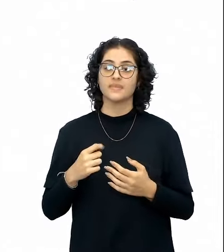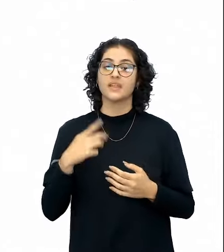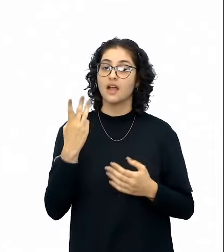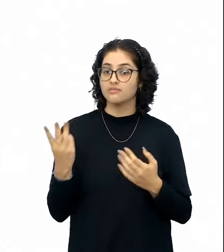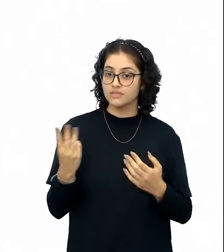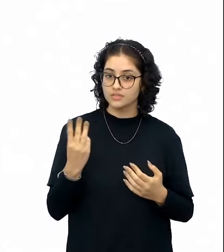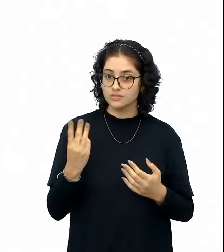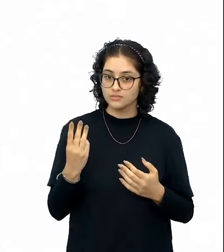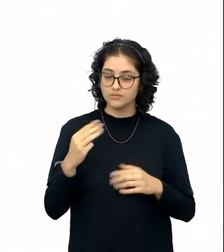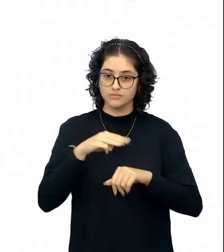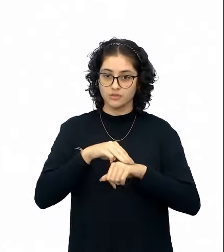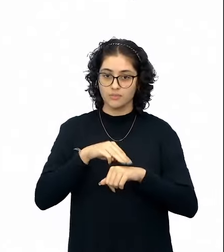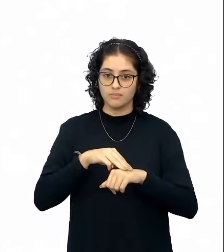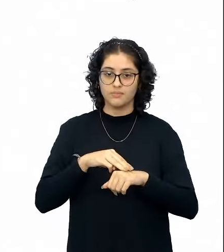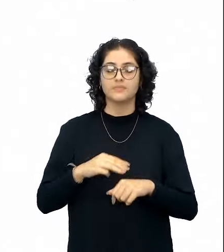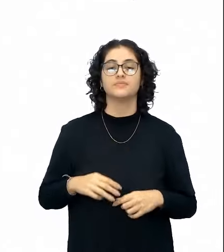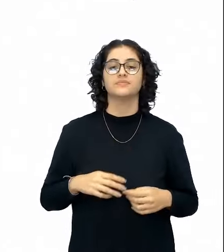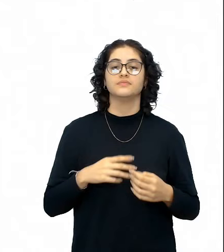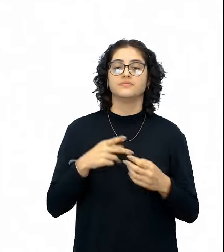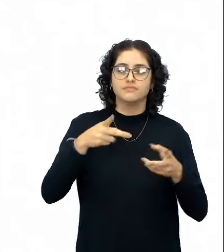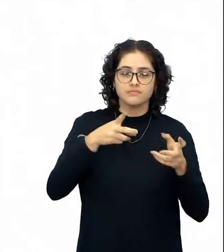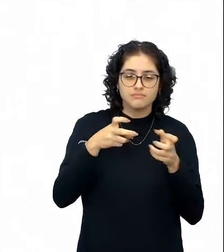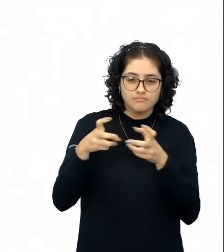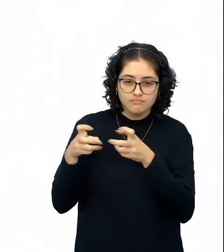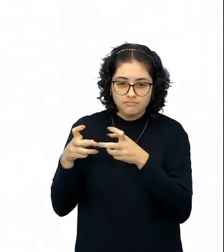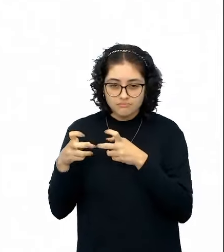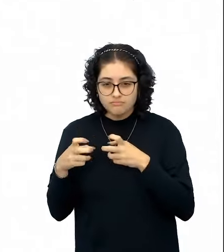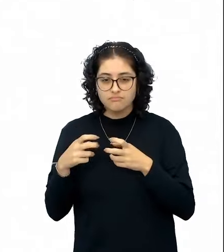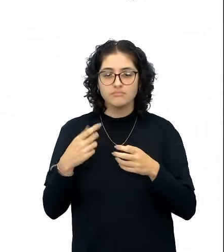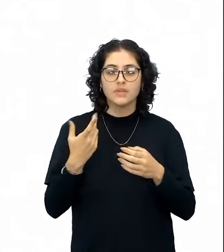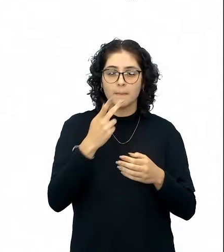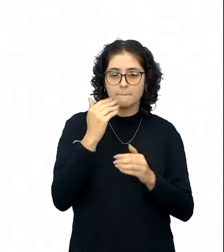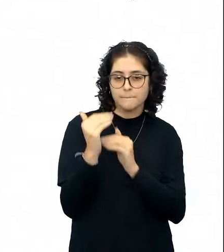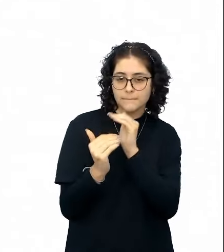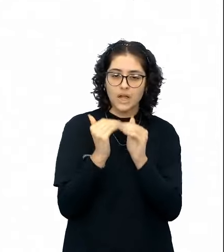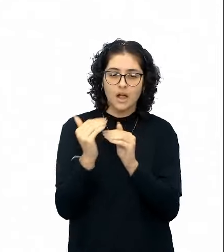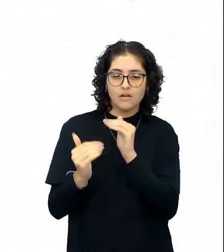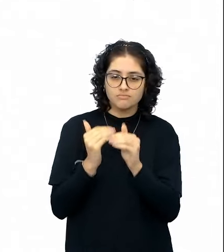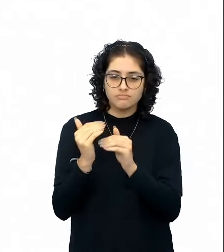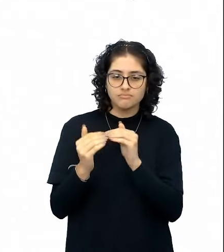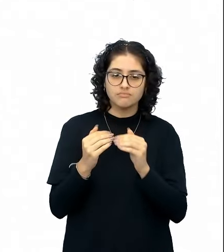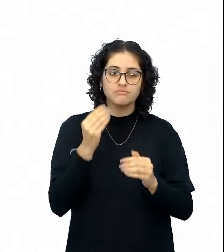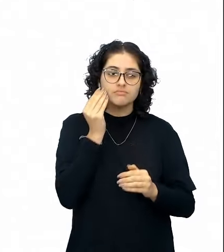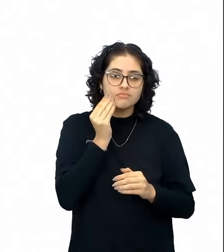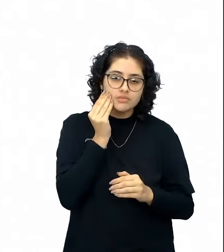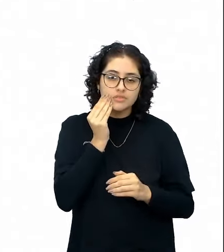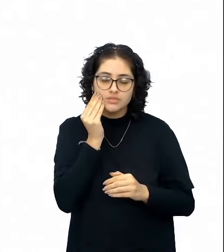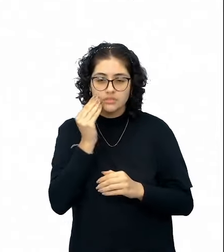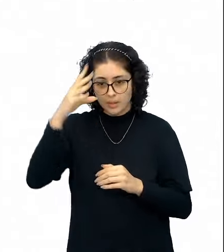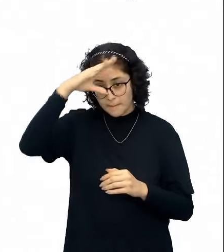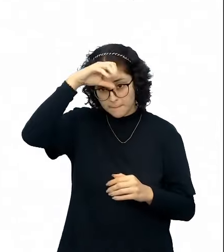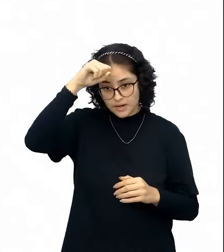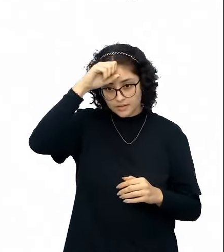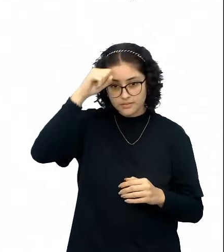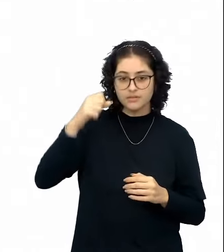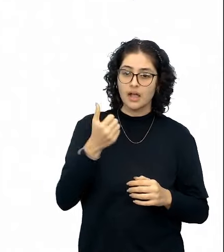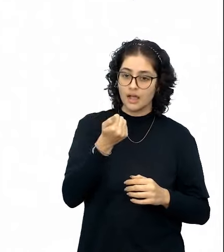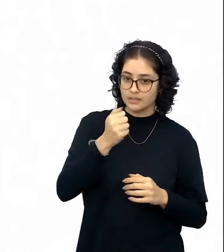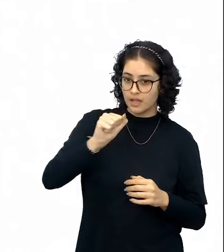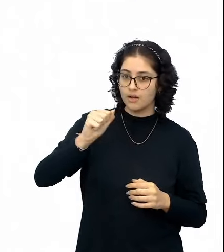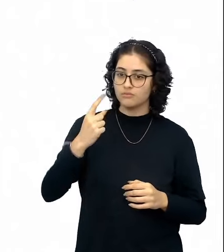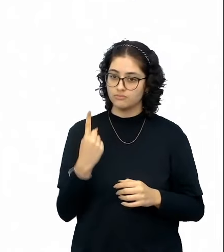momento, analisando as possibilidades de uso das experiências de aprendizagem com base nos gêneros textuais da SA1, do Aprender Sempre, a